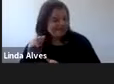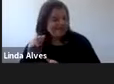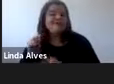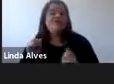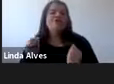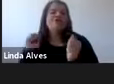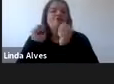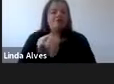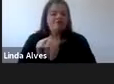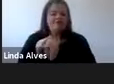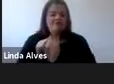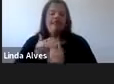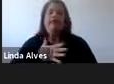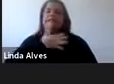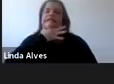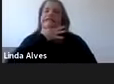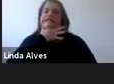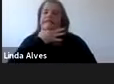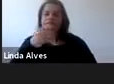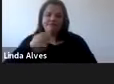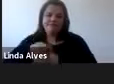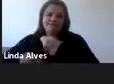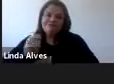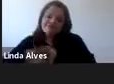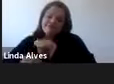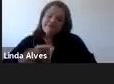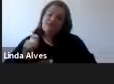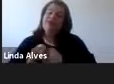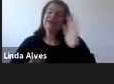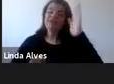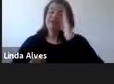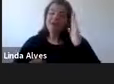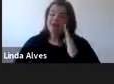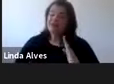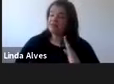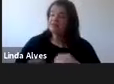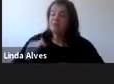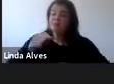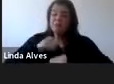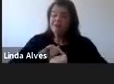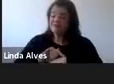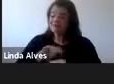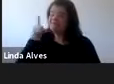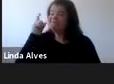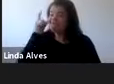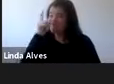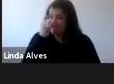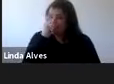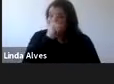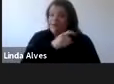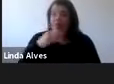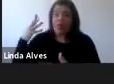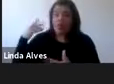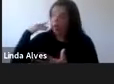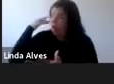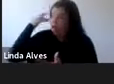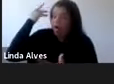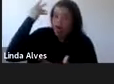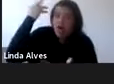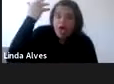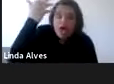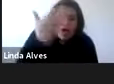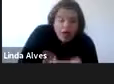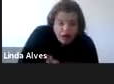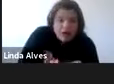o Brasil passa por um momento muito delicado, um momento único na nossa história, né? Eu falo assim que, pela primeira vez,